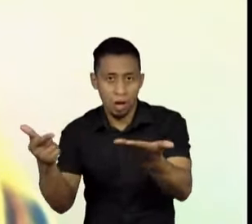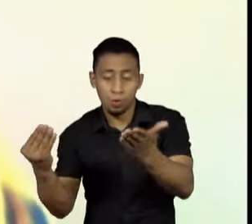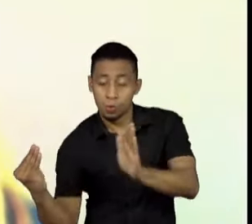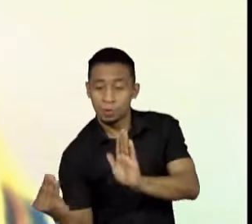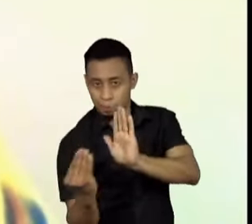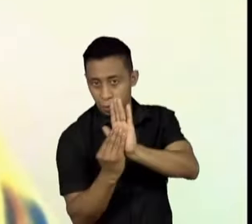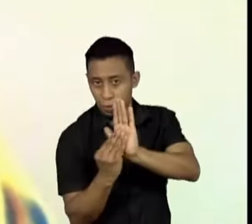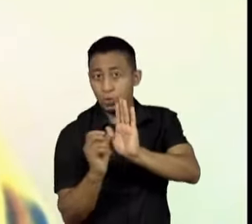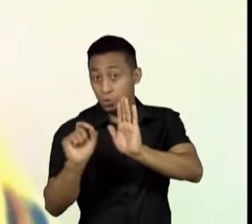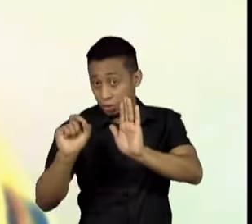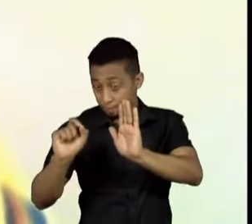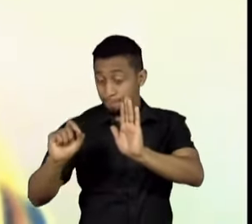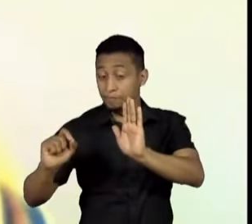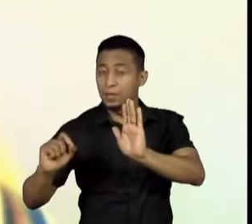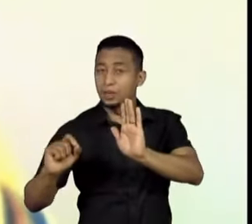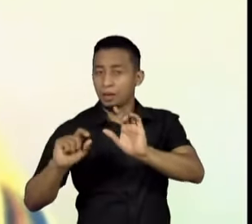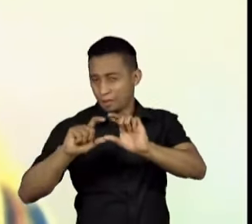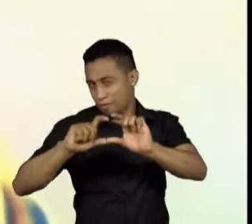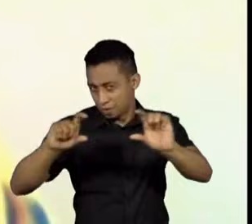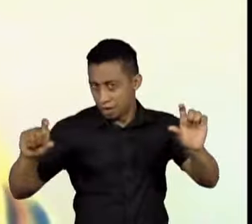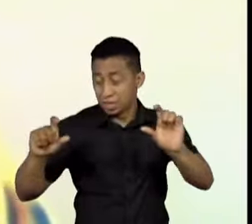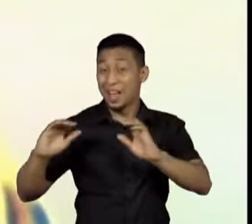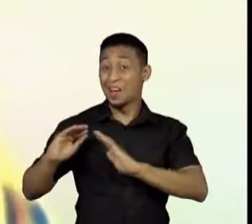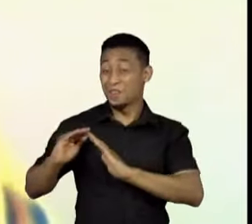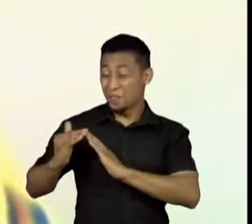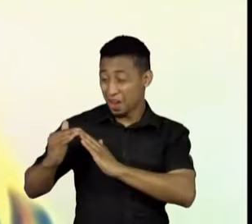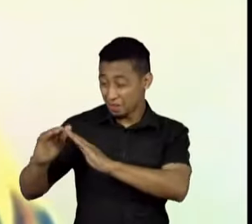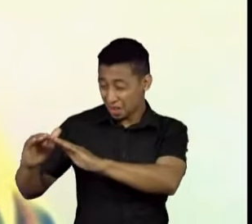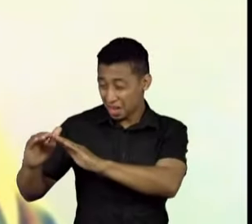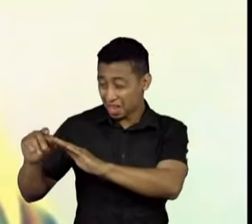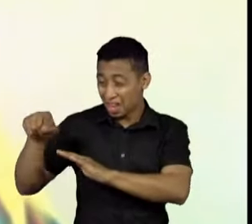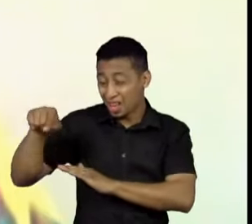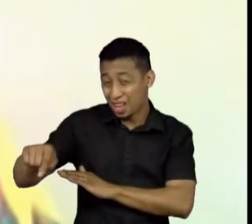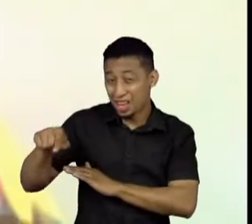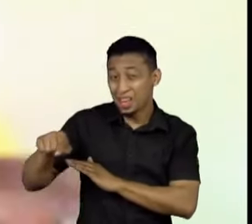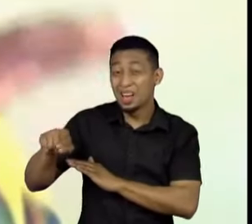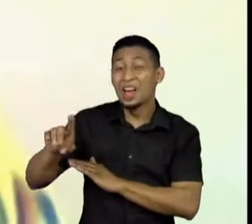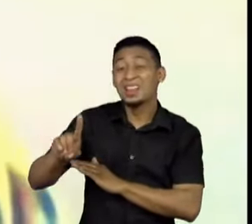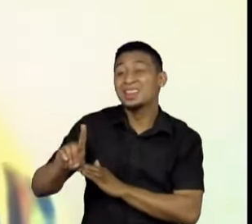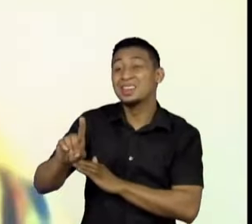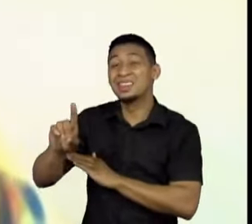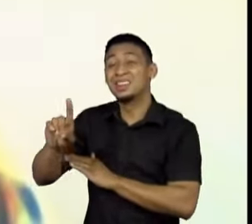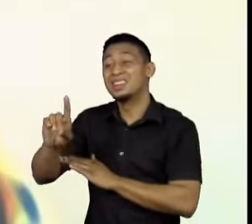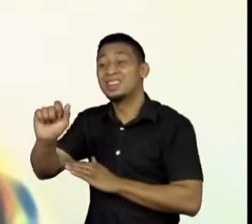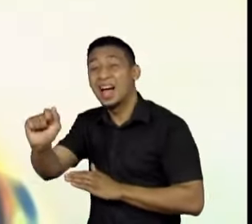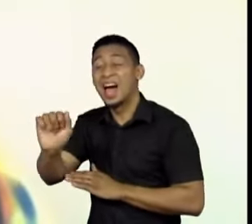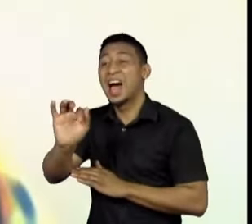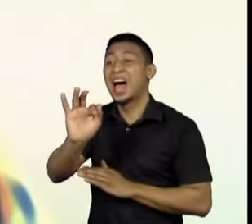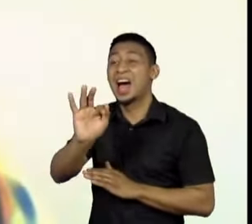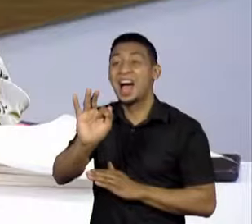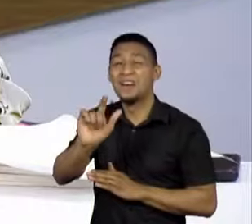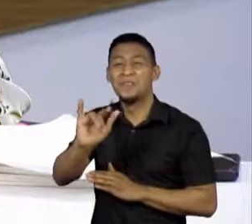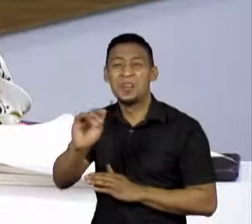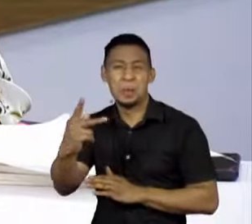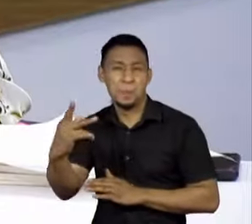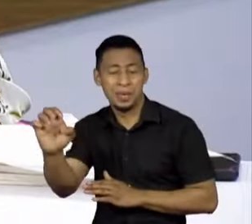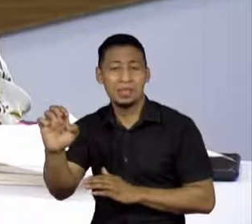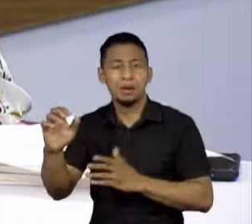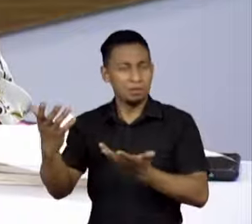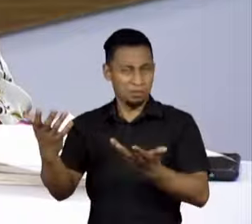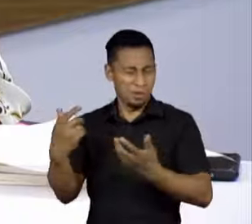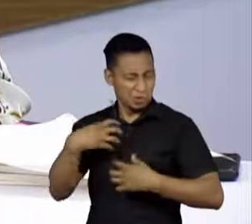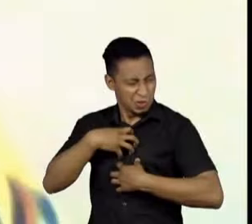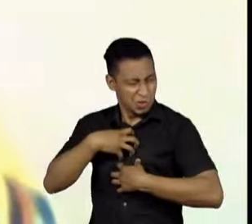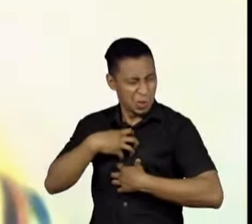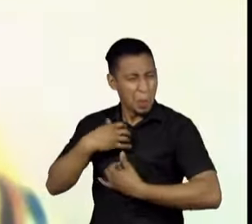assim, da favela para a Flip, então parece que eu tinha levantado o voo, né? Saí da favela do Cruzeiro